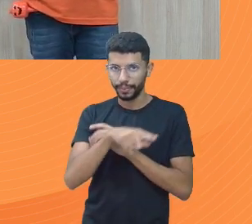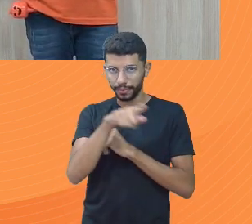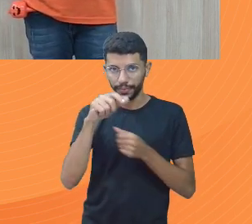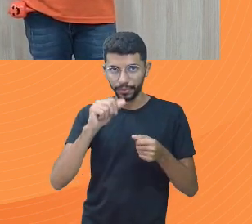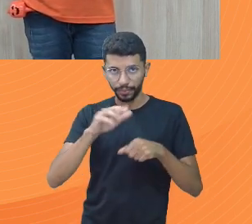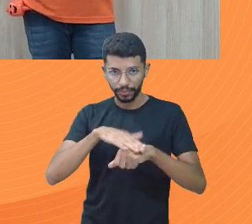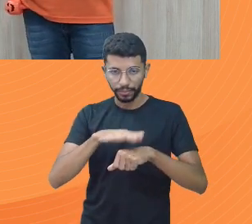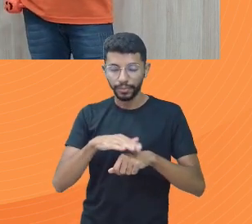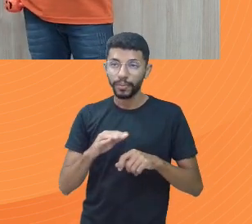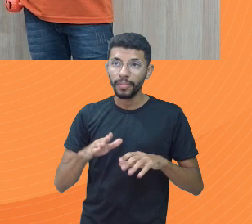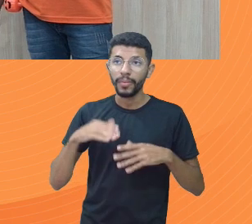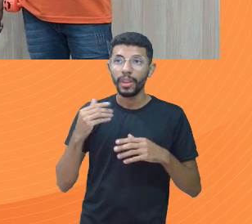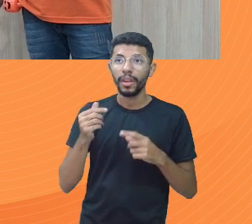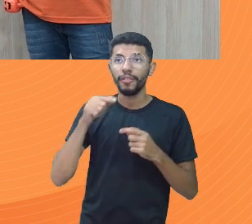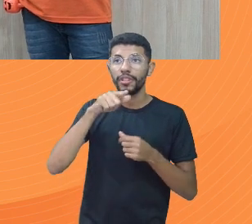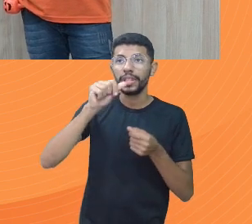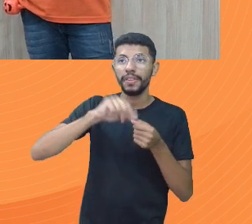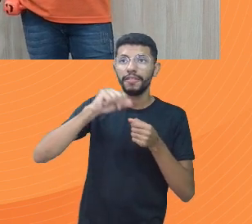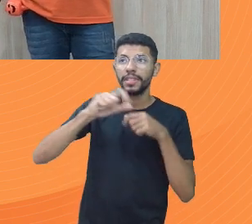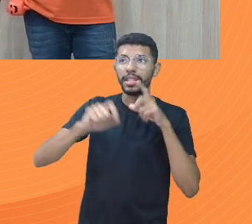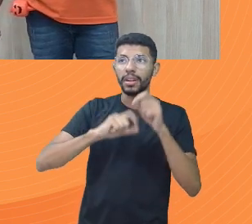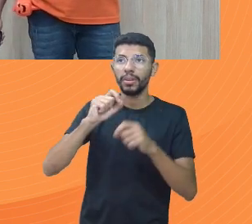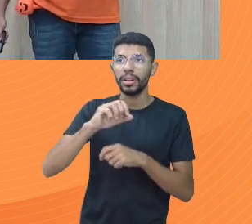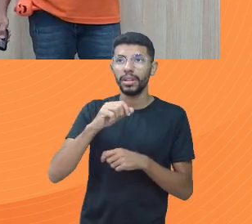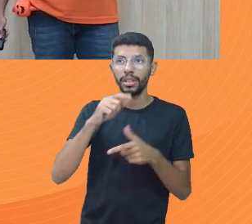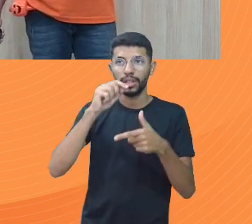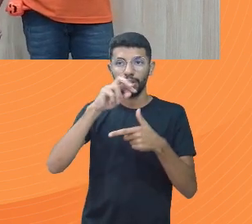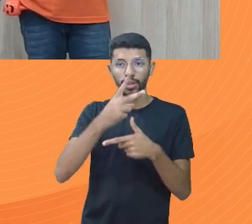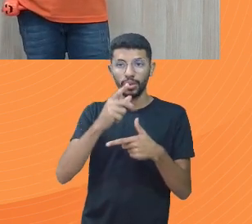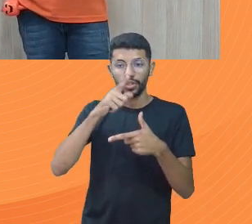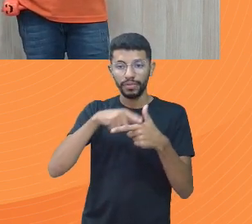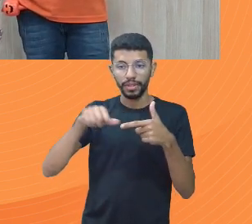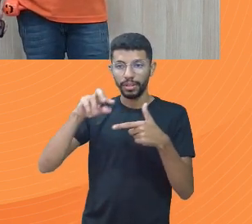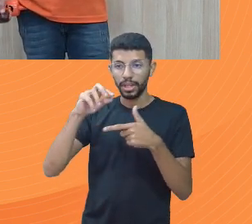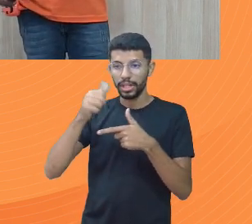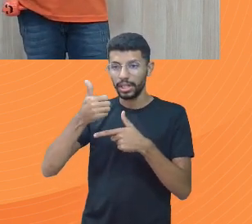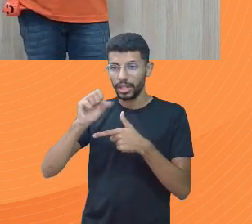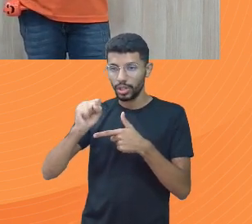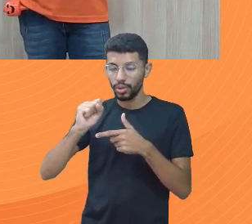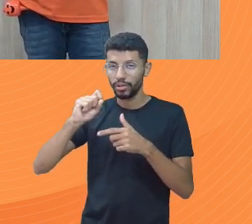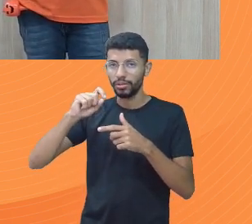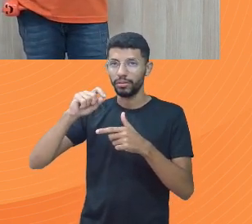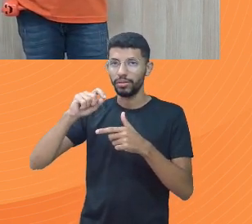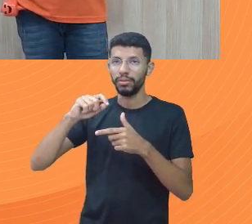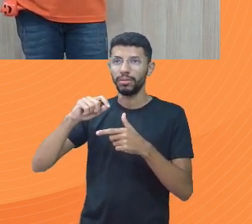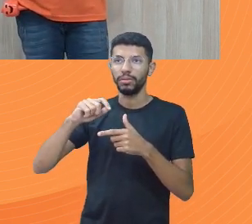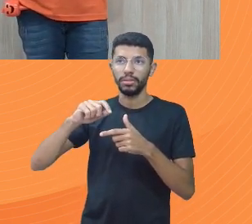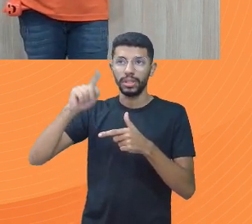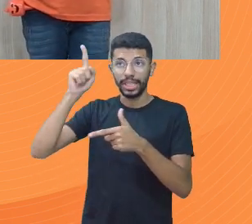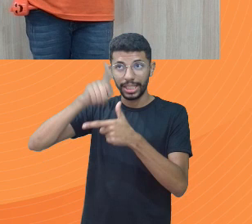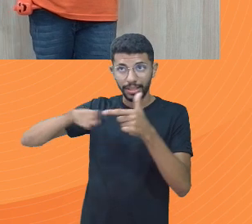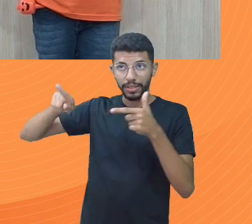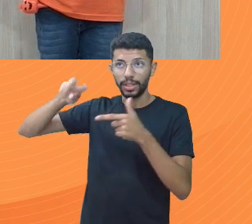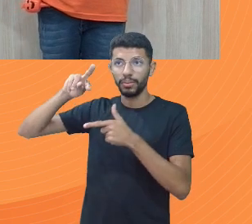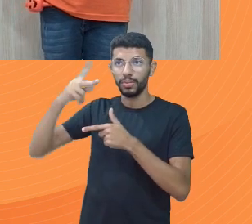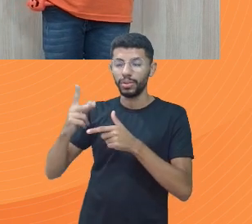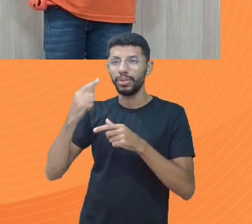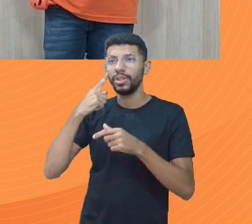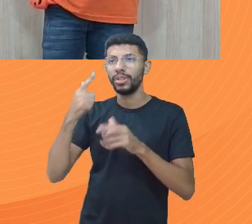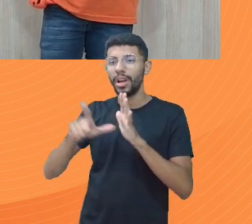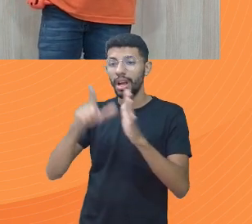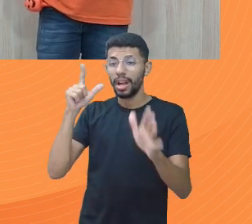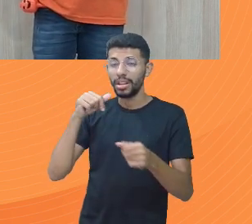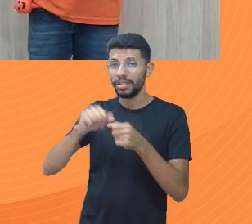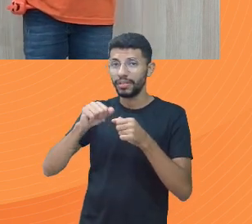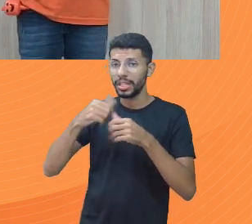calcular, quando você colocar 2,18 para dividir por 2, antes de você realizar qualquer conta de